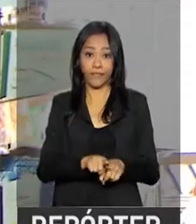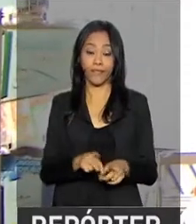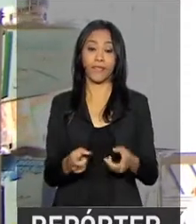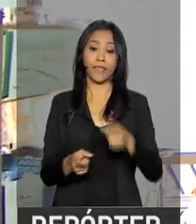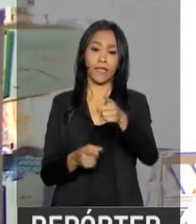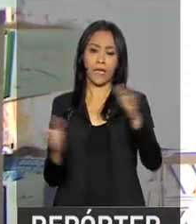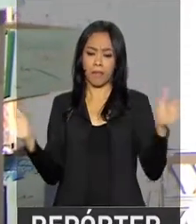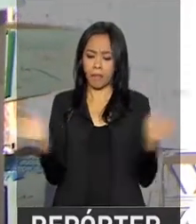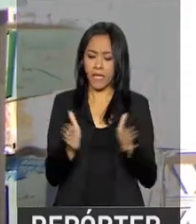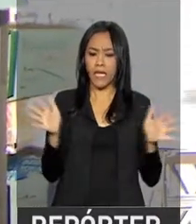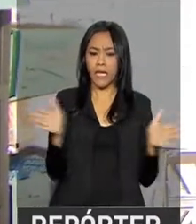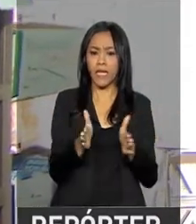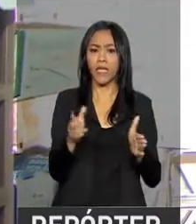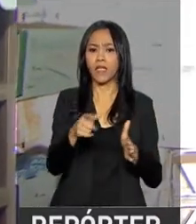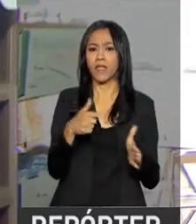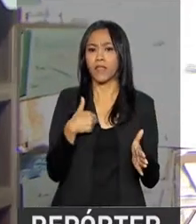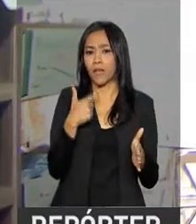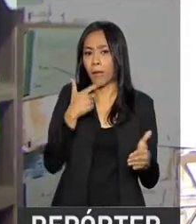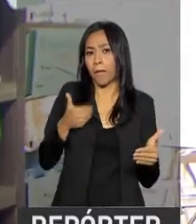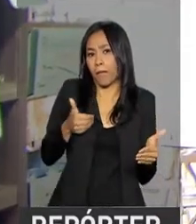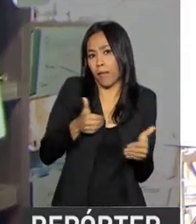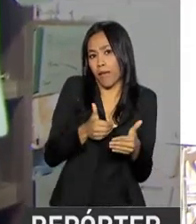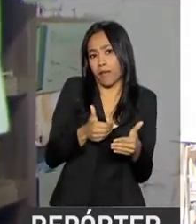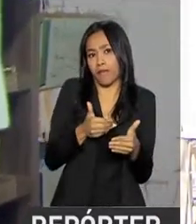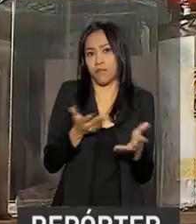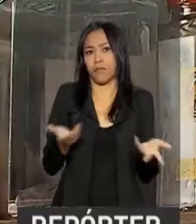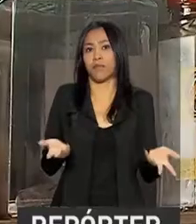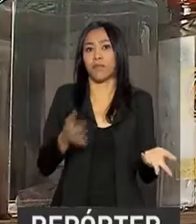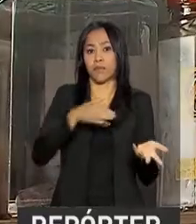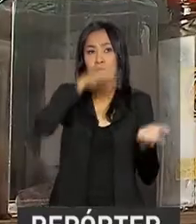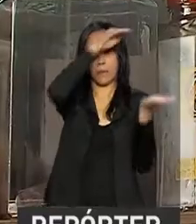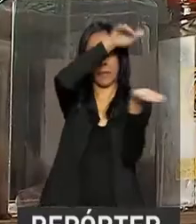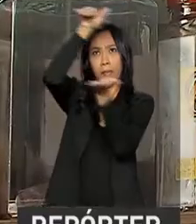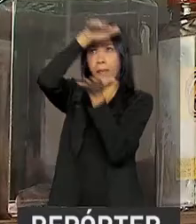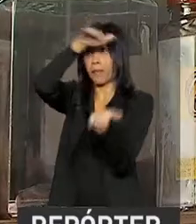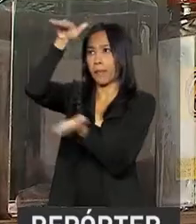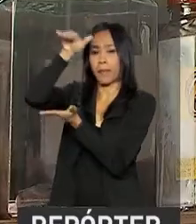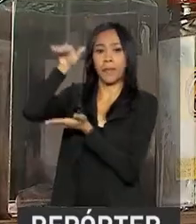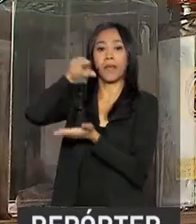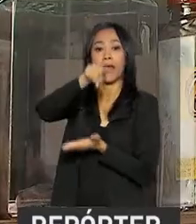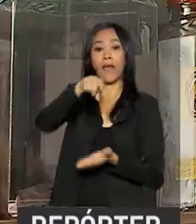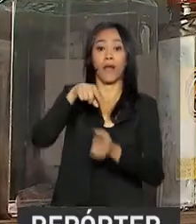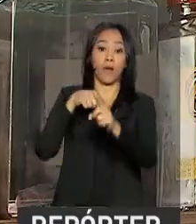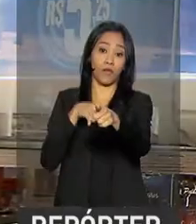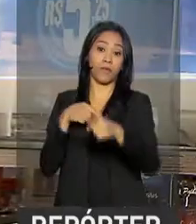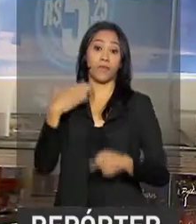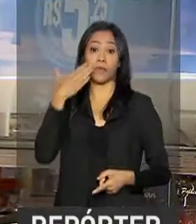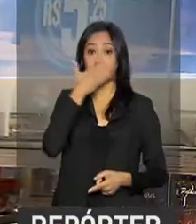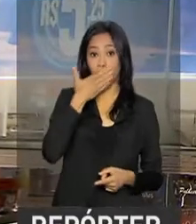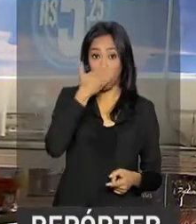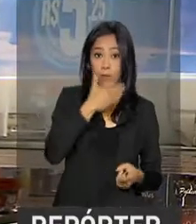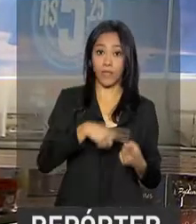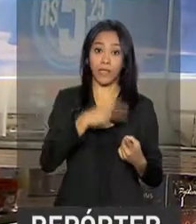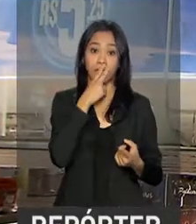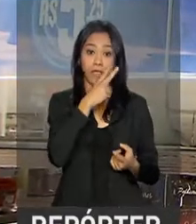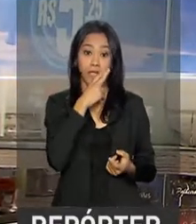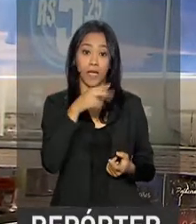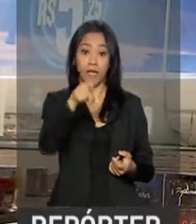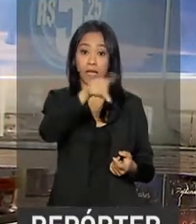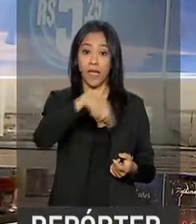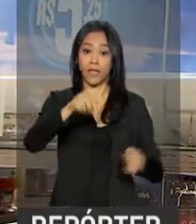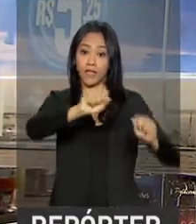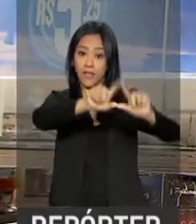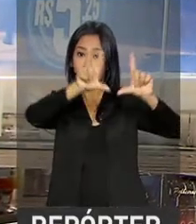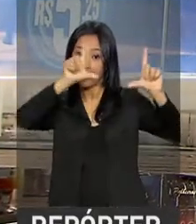espaço é pequeno os produtos ficam próximos uns dos outros é o caso dos doces e cigarros a vitrine dos tabacos